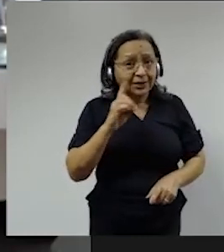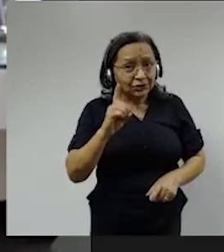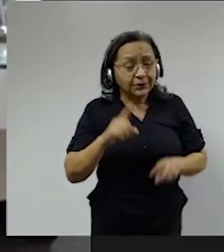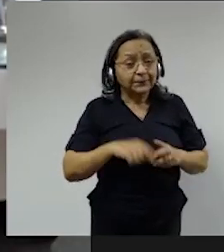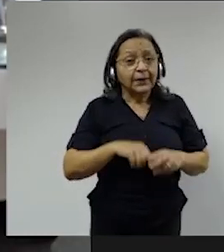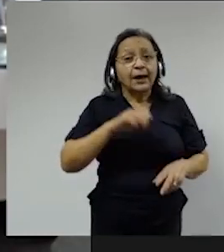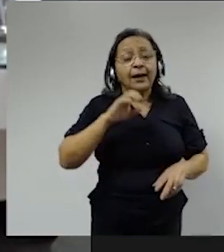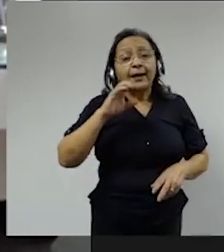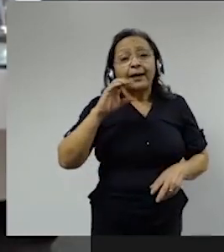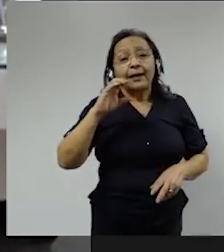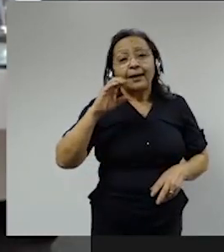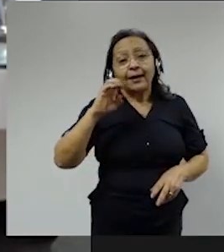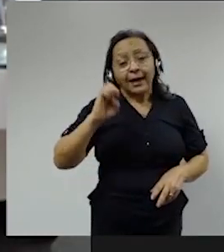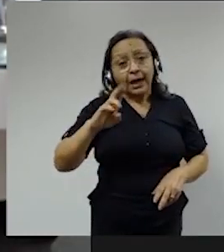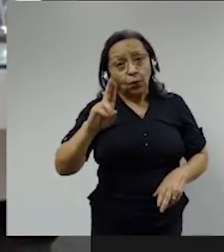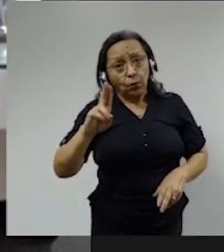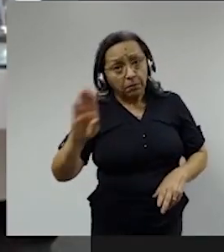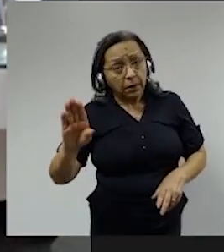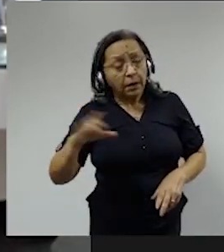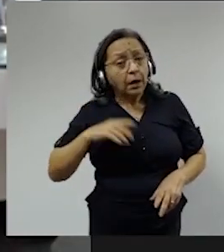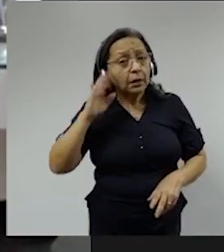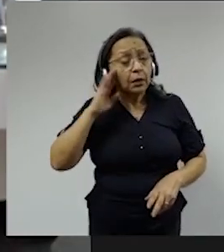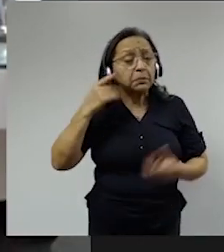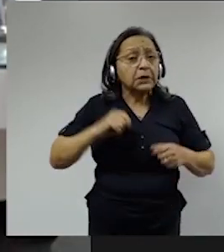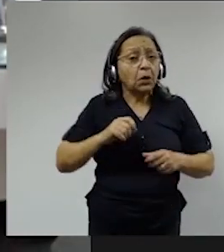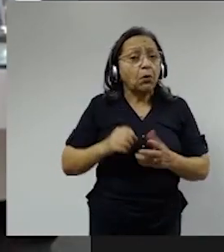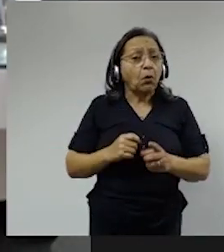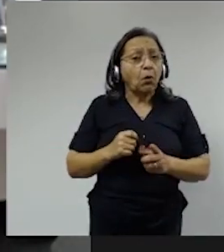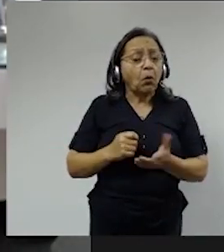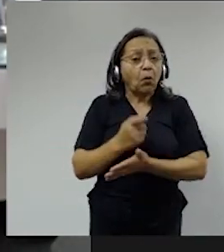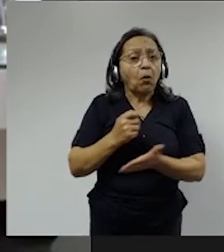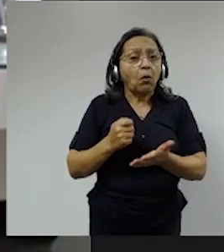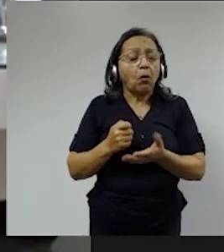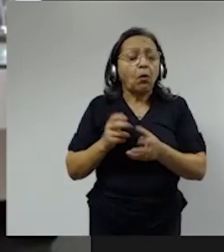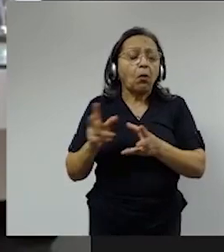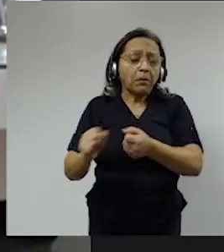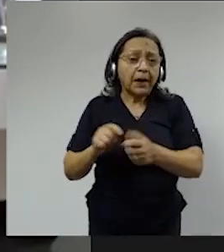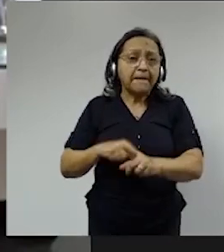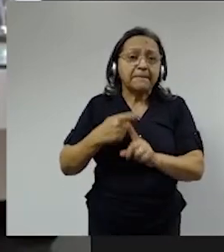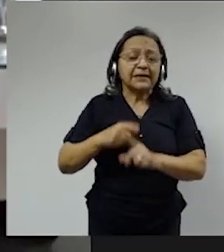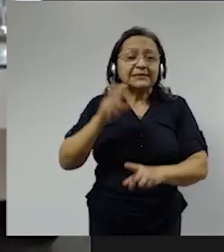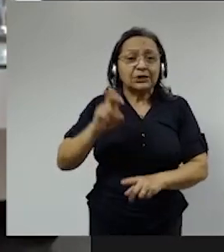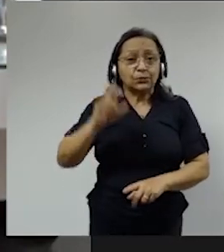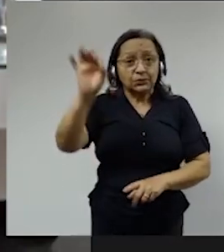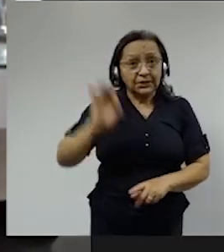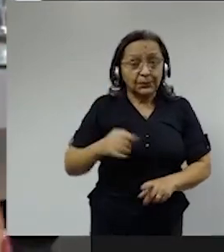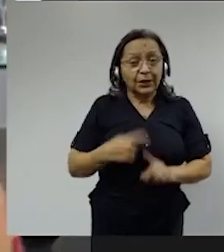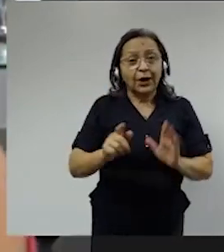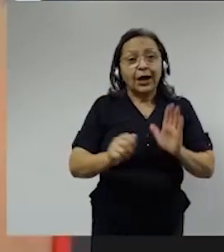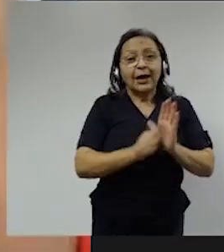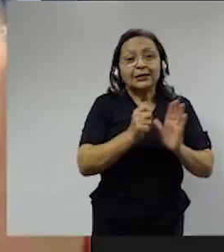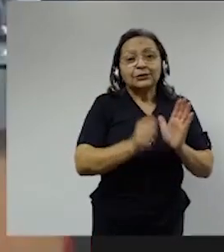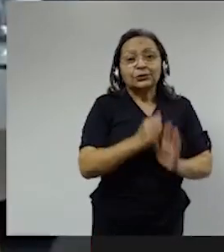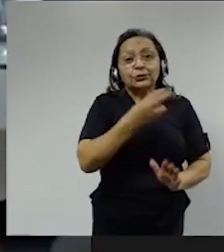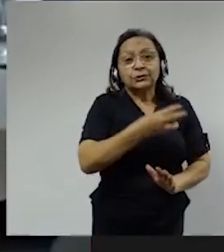sim, a possibilidade de cobrar mais 5%. Eles se baseiam no artigo 38, que fala que a cada revenda de obra é possível